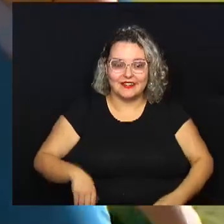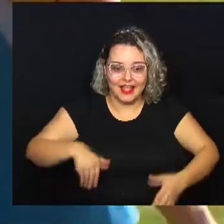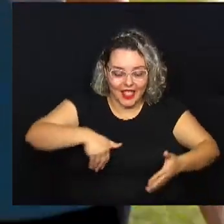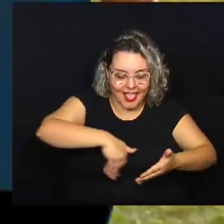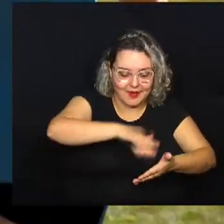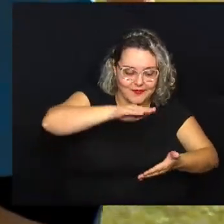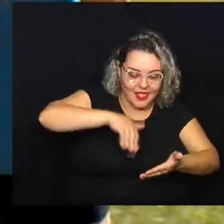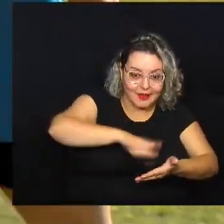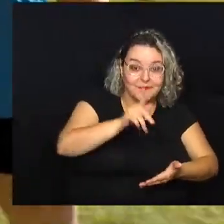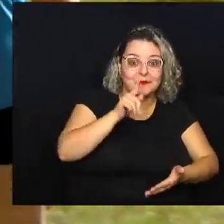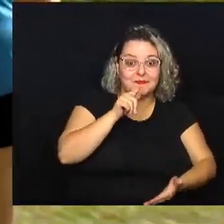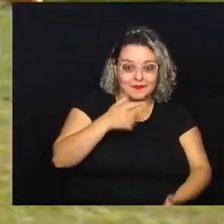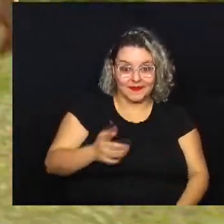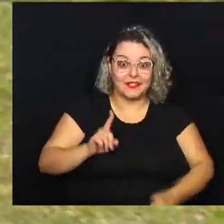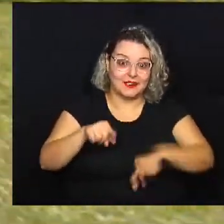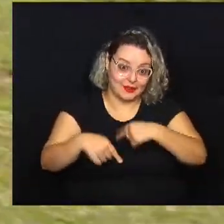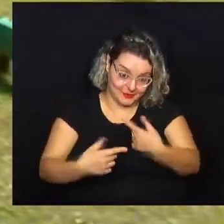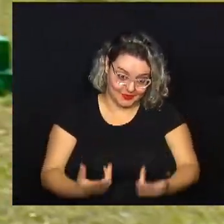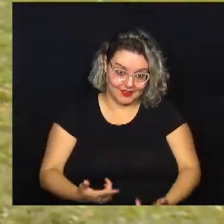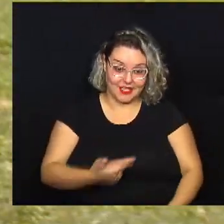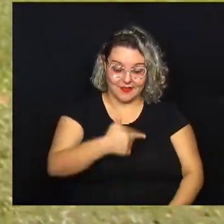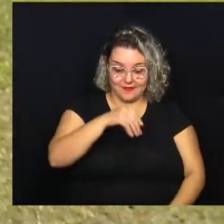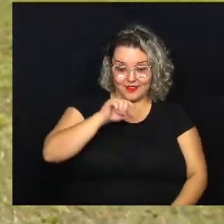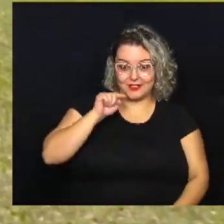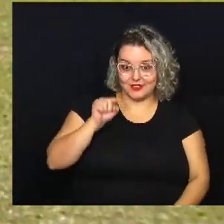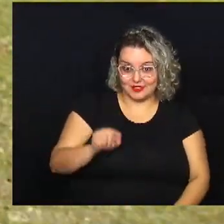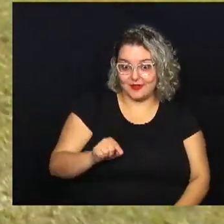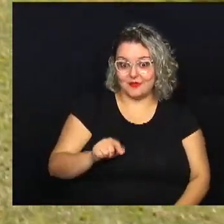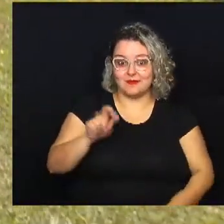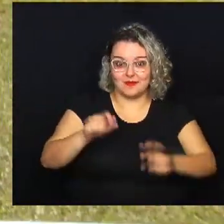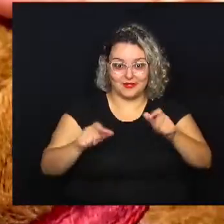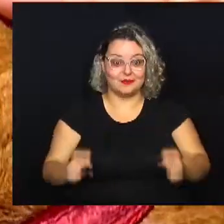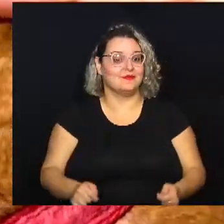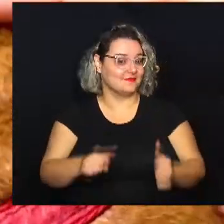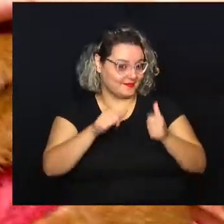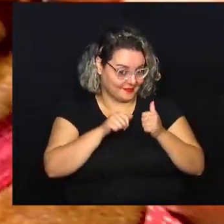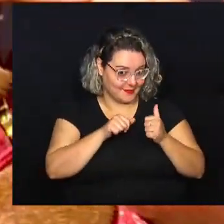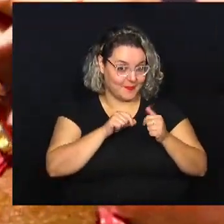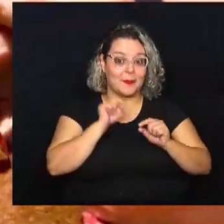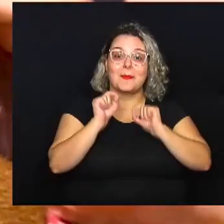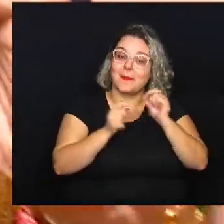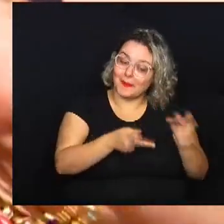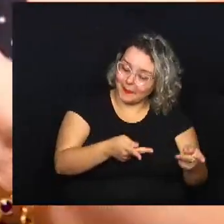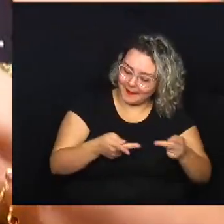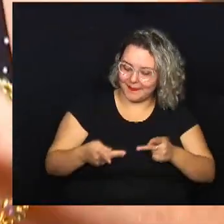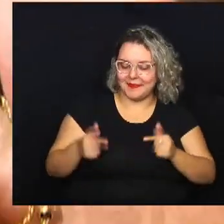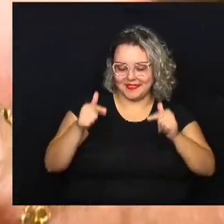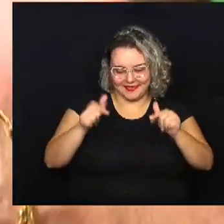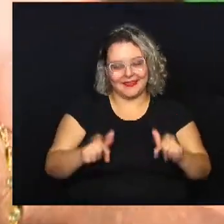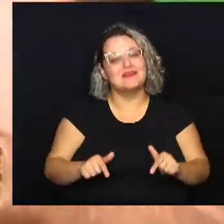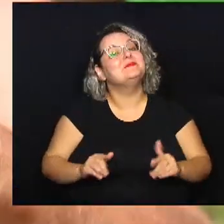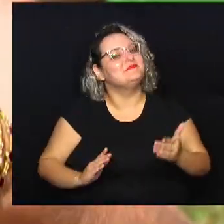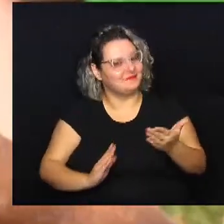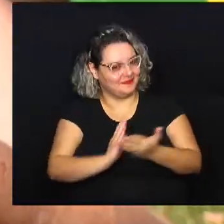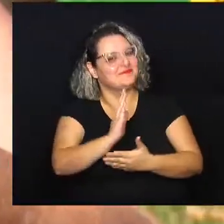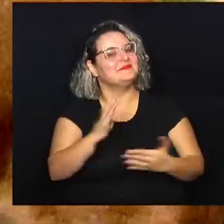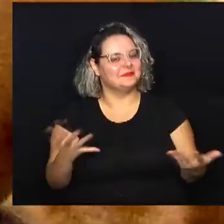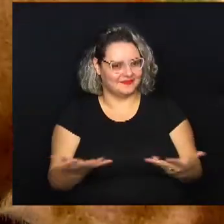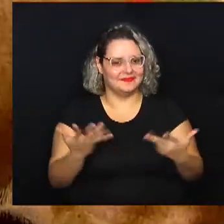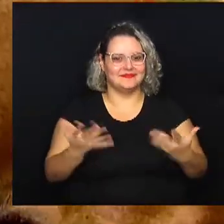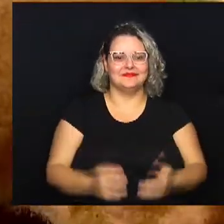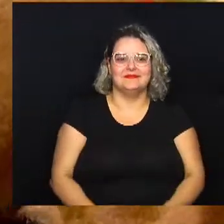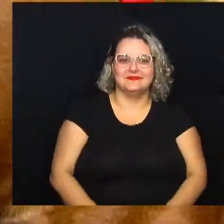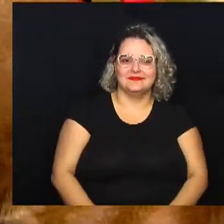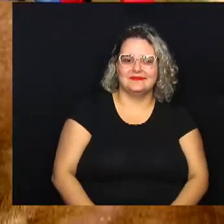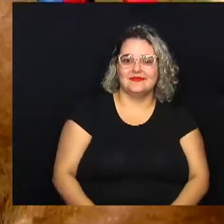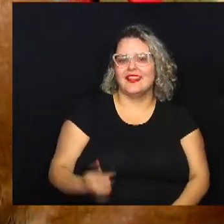outros. Cerca de 20 mil pessoas serão beneficiadas. E quem visitou o lugar aprovou a iniciativa.